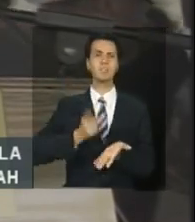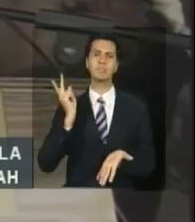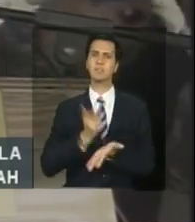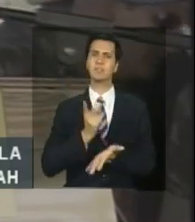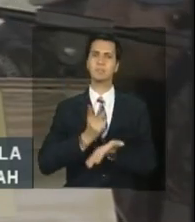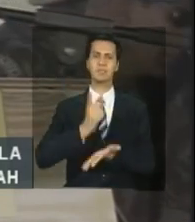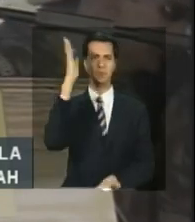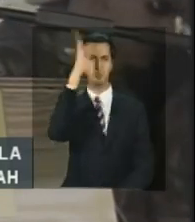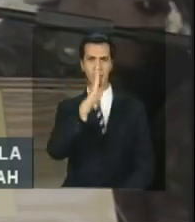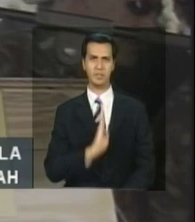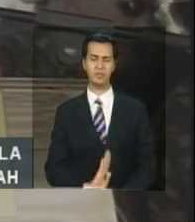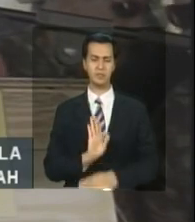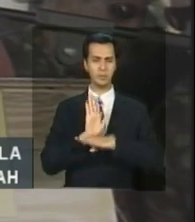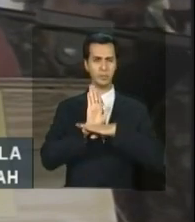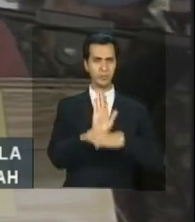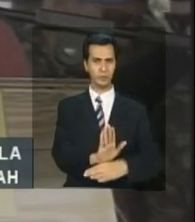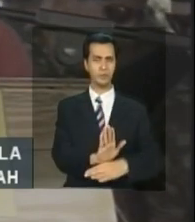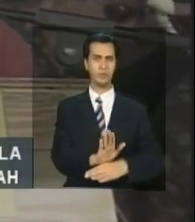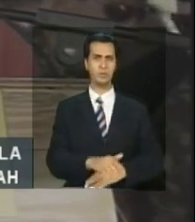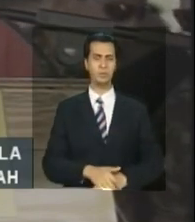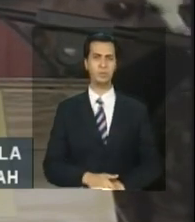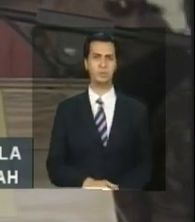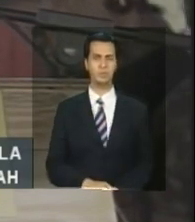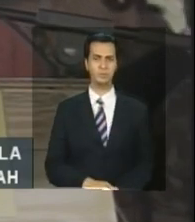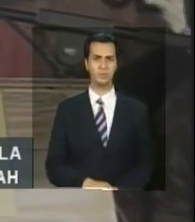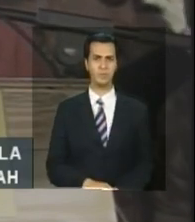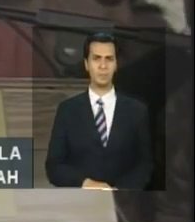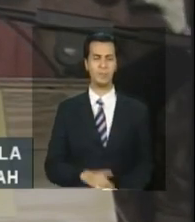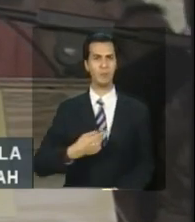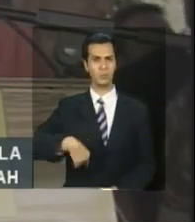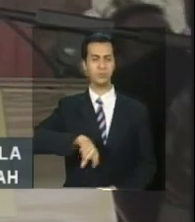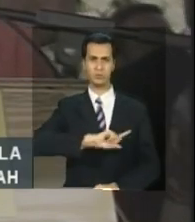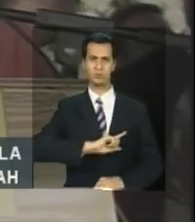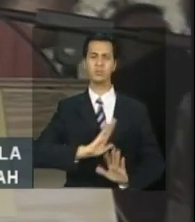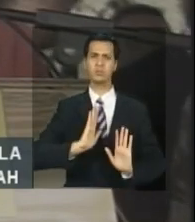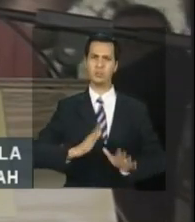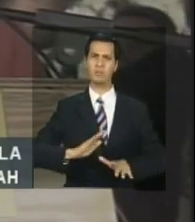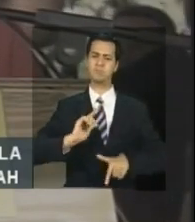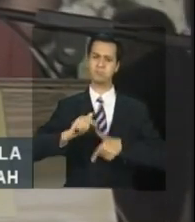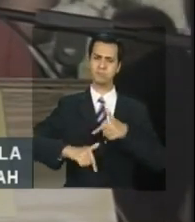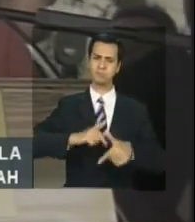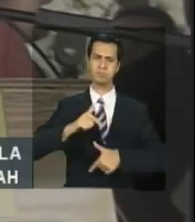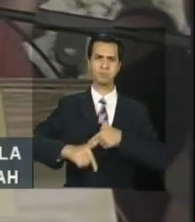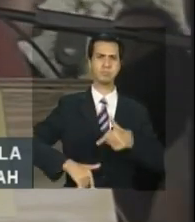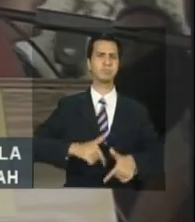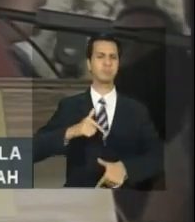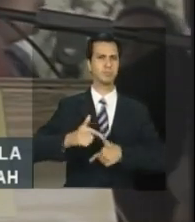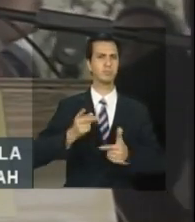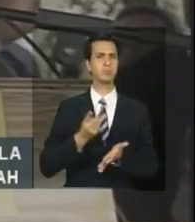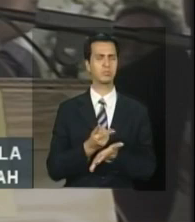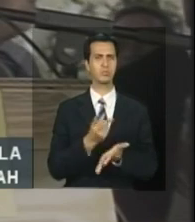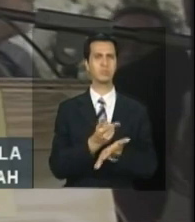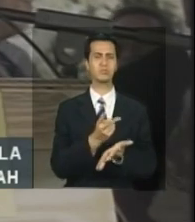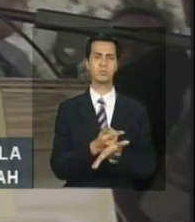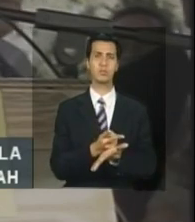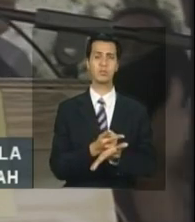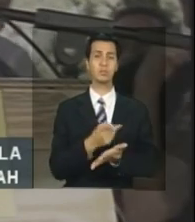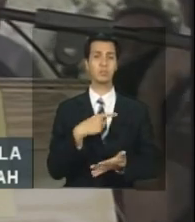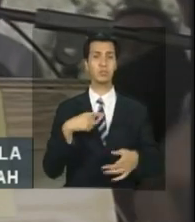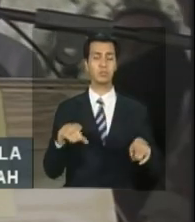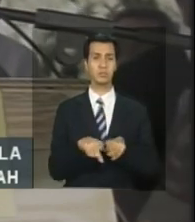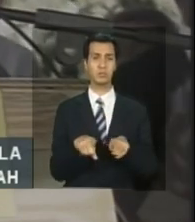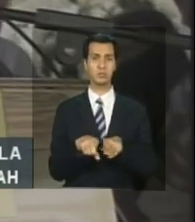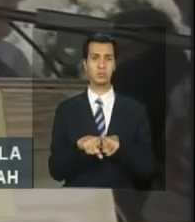do Brasil, papel ao qual temos dedicado nossos melhores esforços e que conta